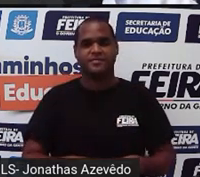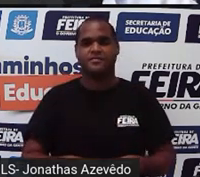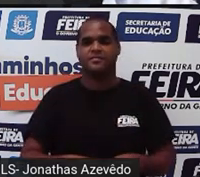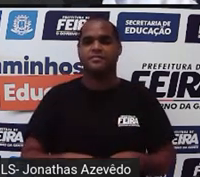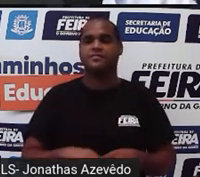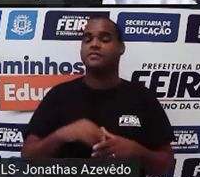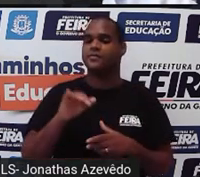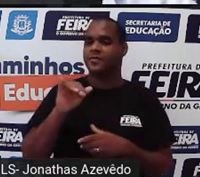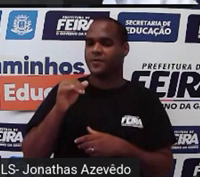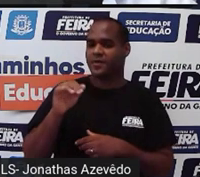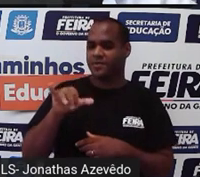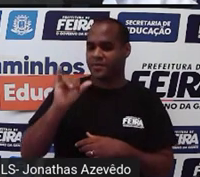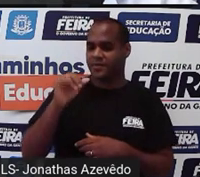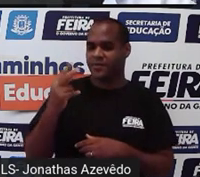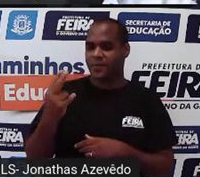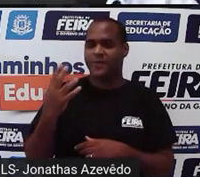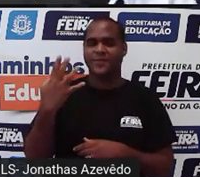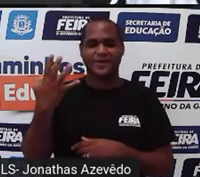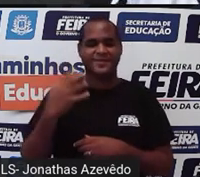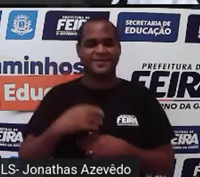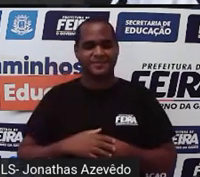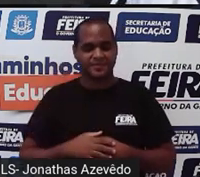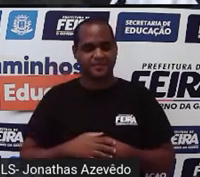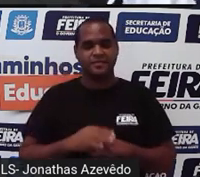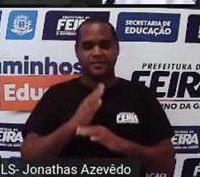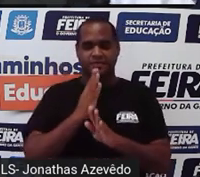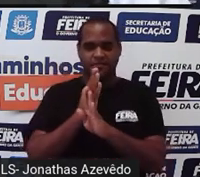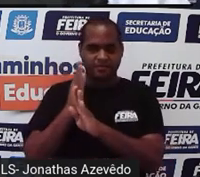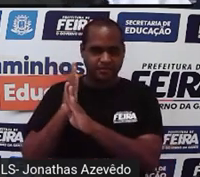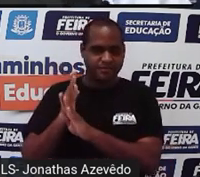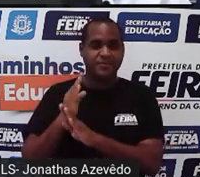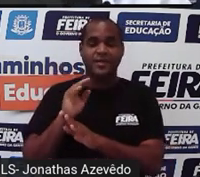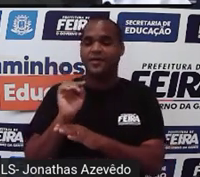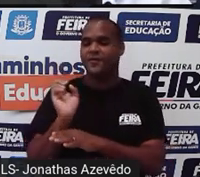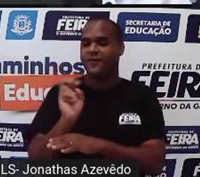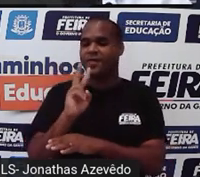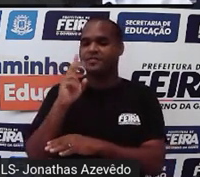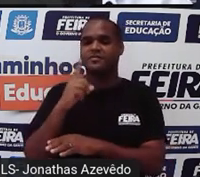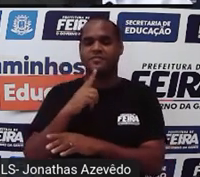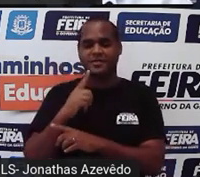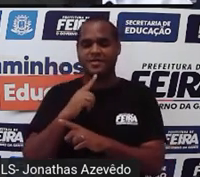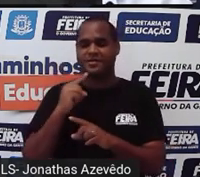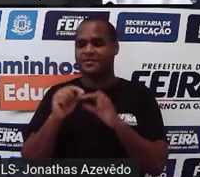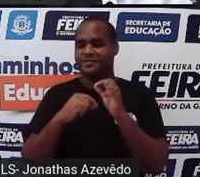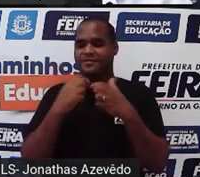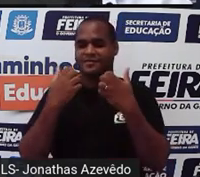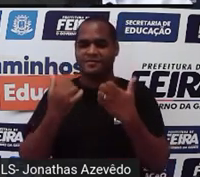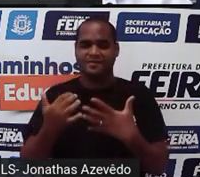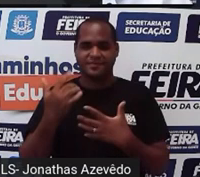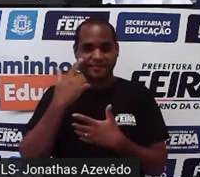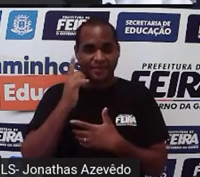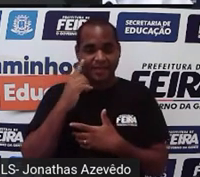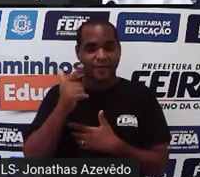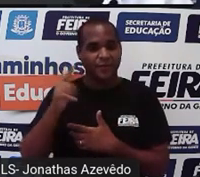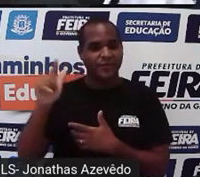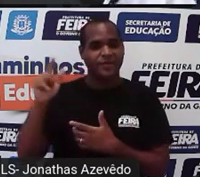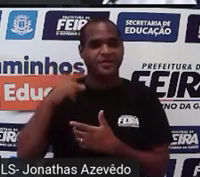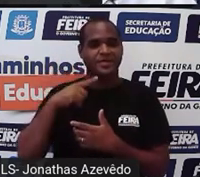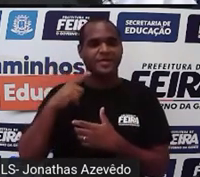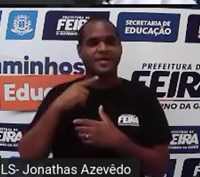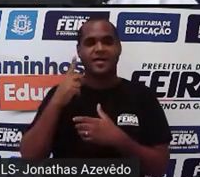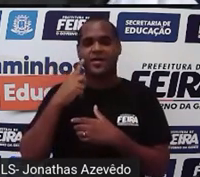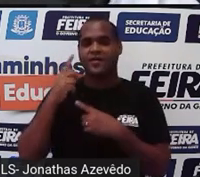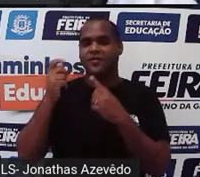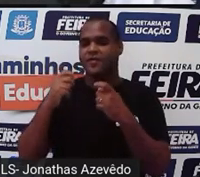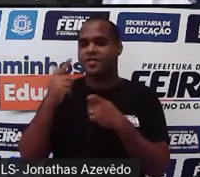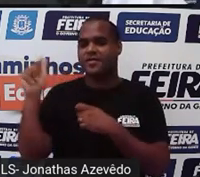14 Y = 4 pronto achei o valor de y na equação Qual é o próximo passo eu